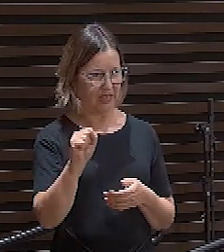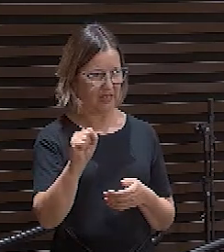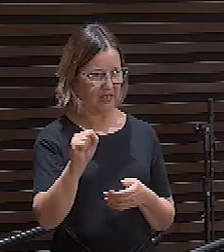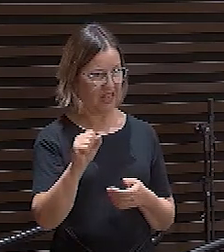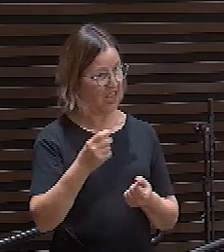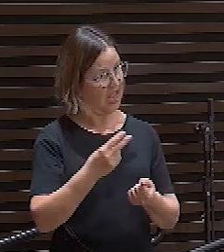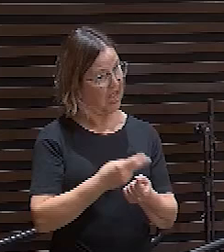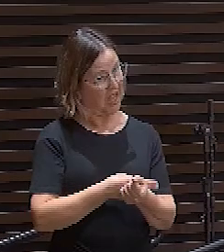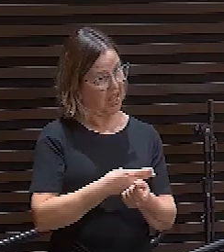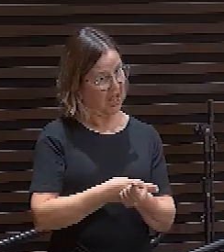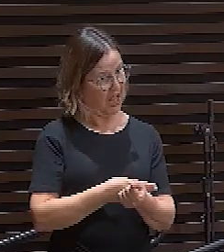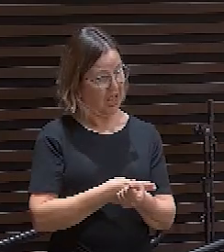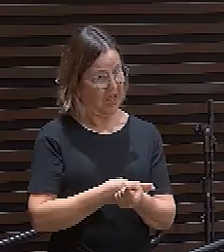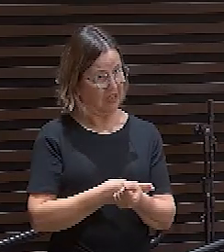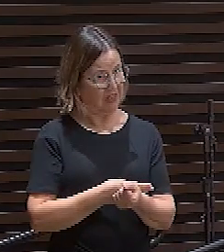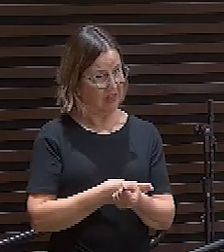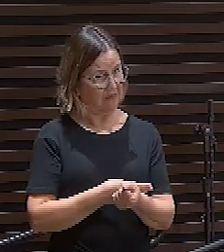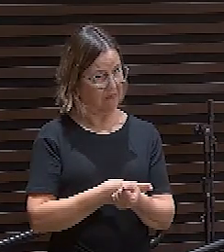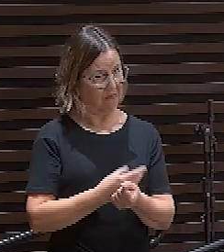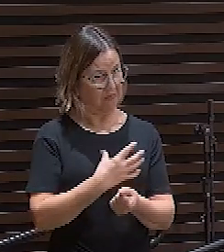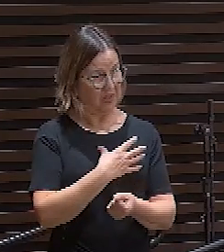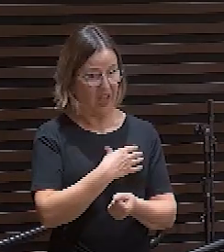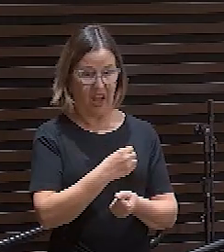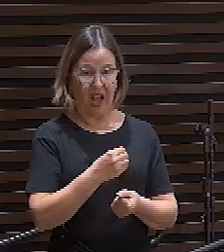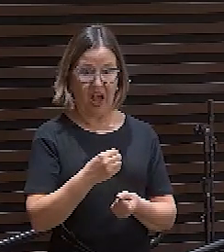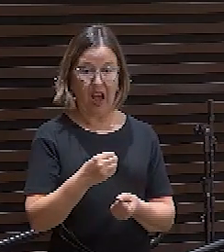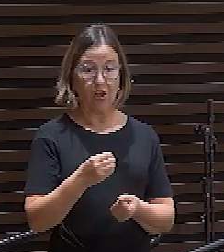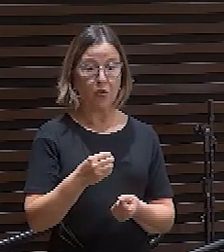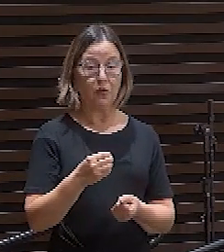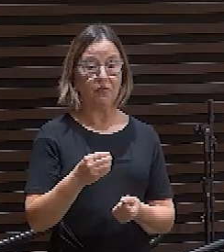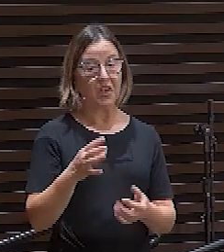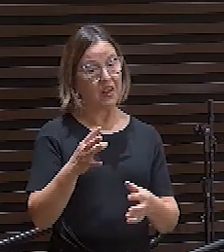estão fazendo aquilo que Deus mandou que vocês fizessem.